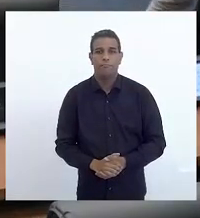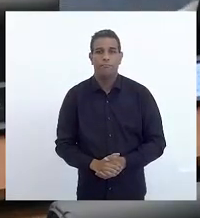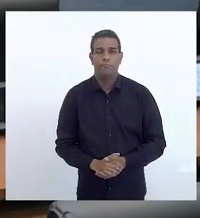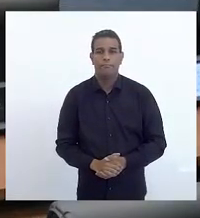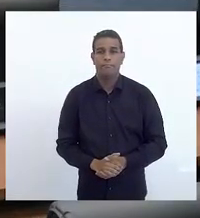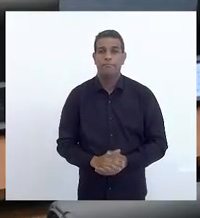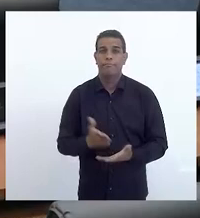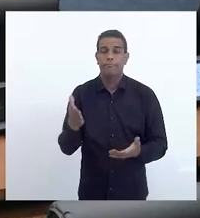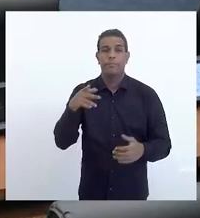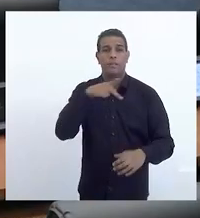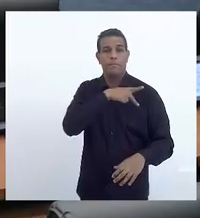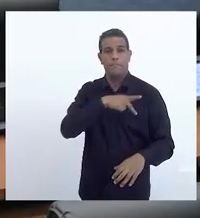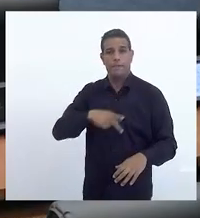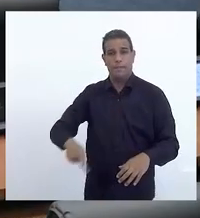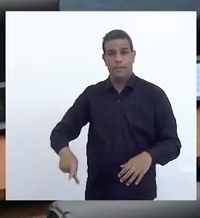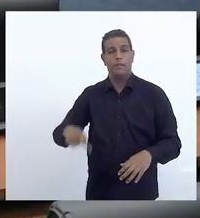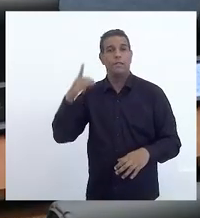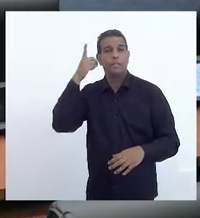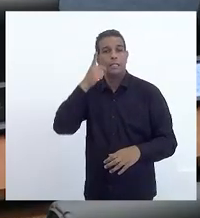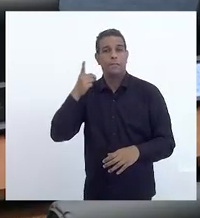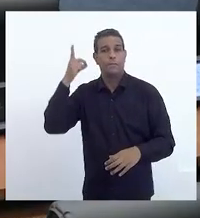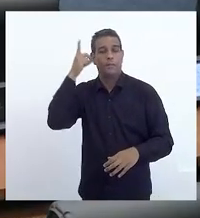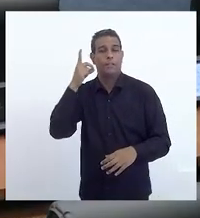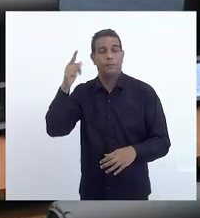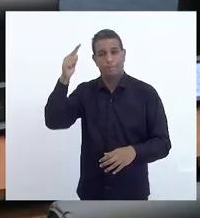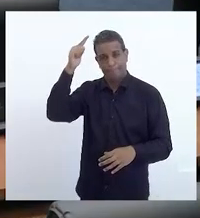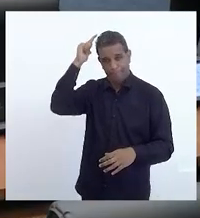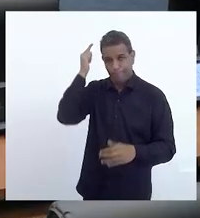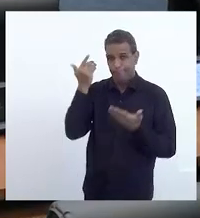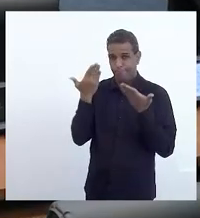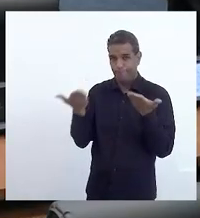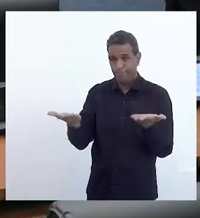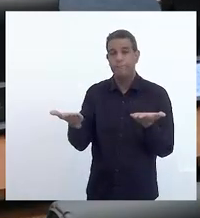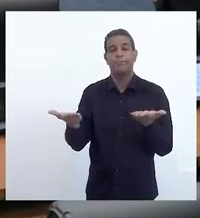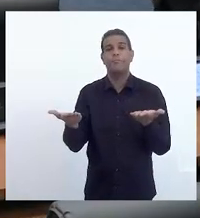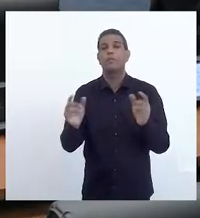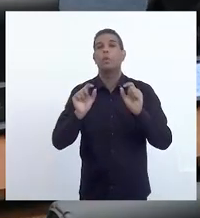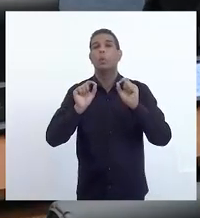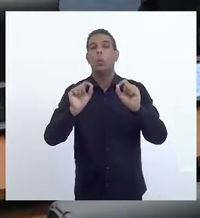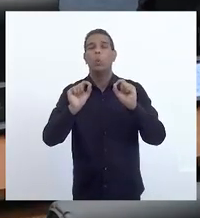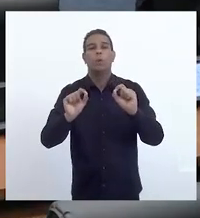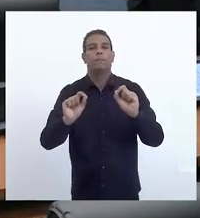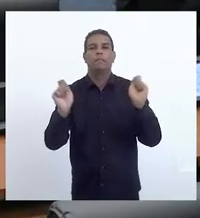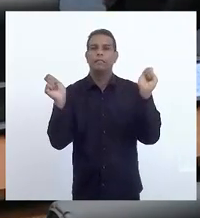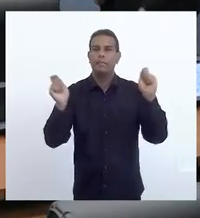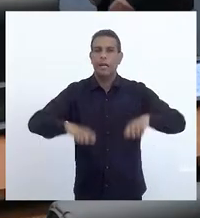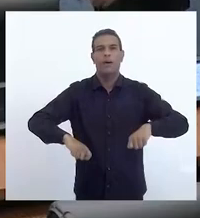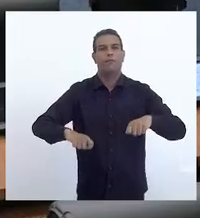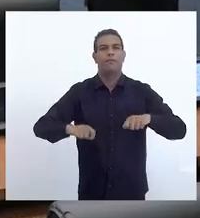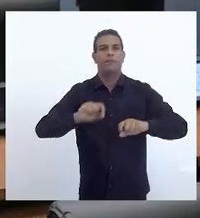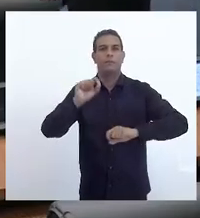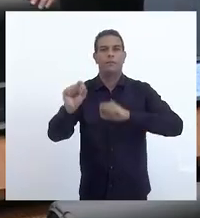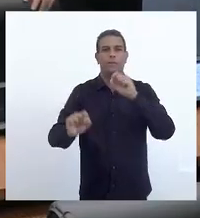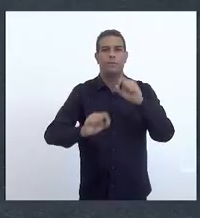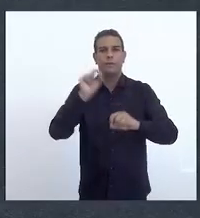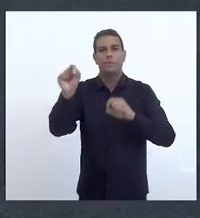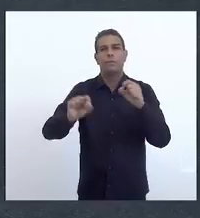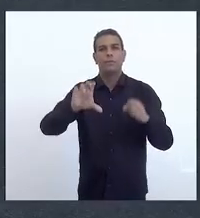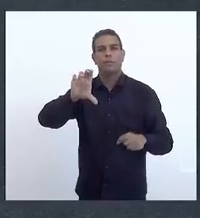Senhor presidente. Deputado Luiz Paulo. Deputado Márcio Pacheco. É que o deputado Carlos